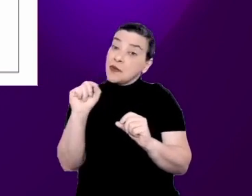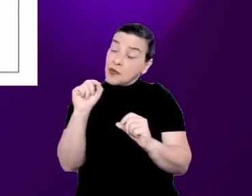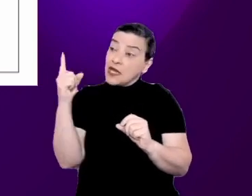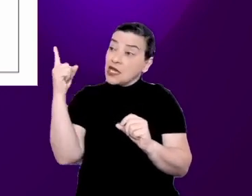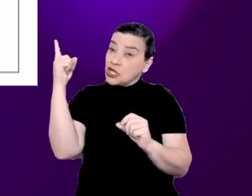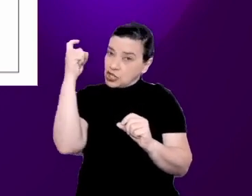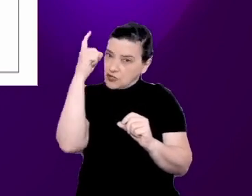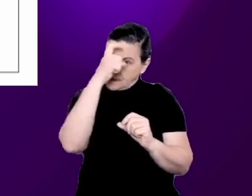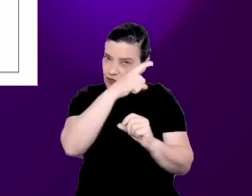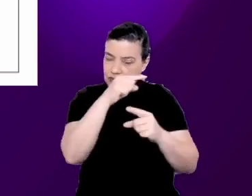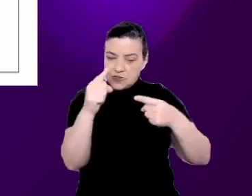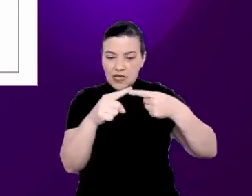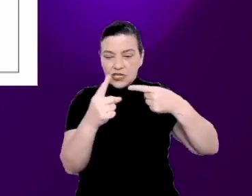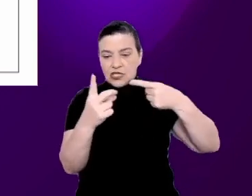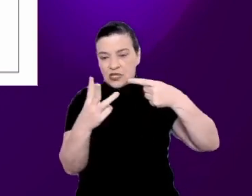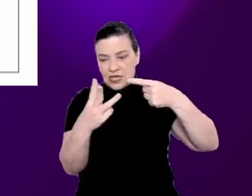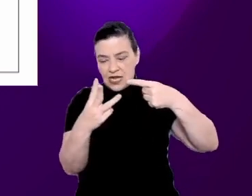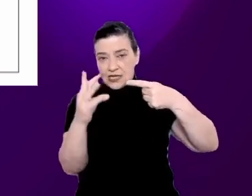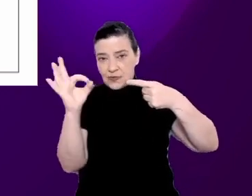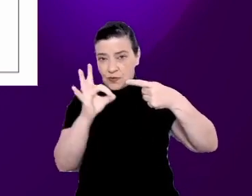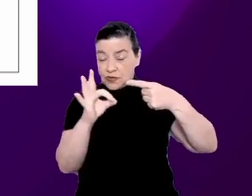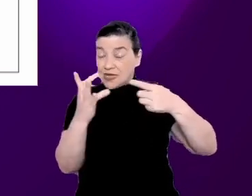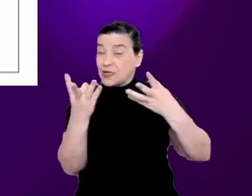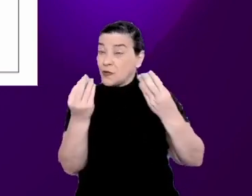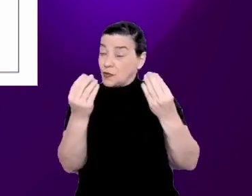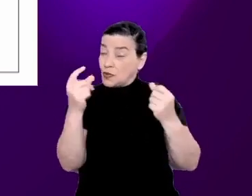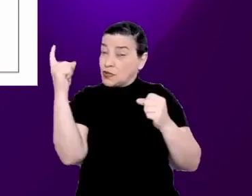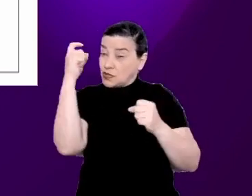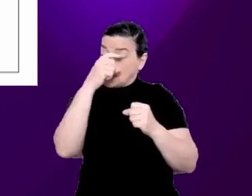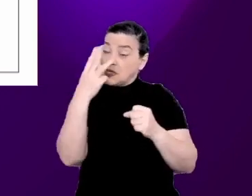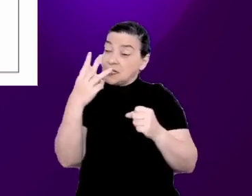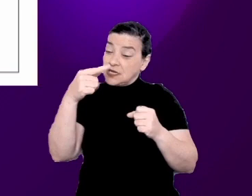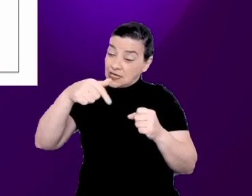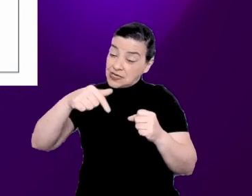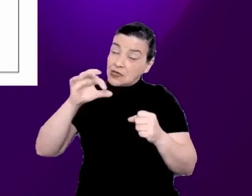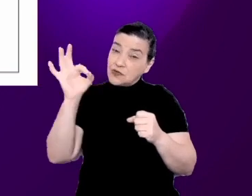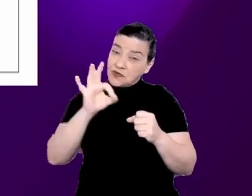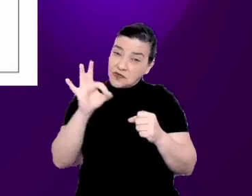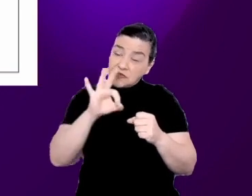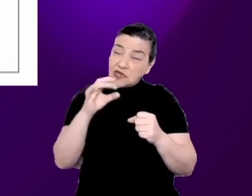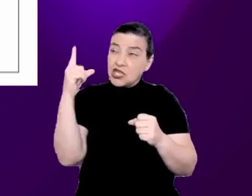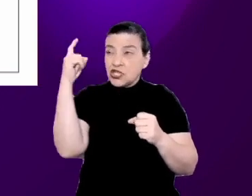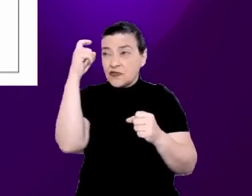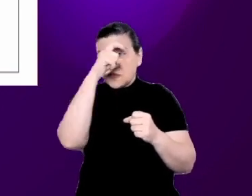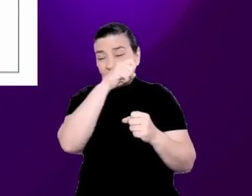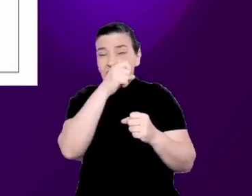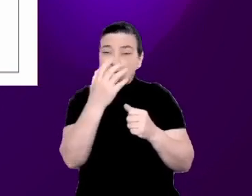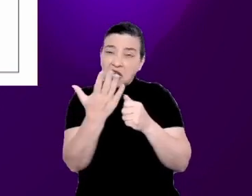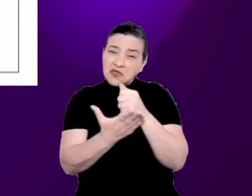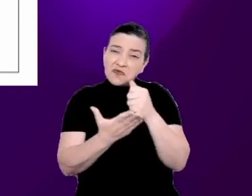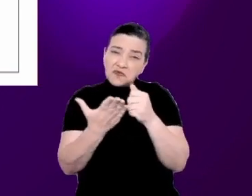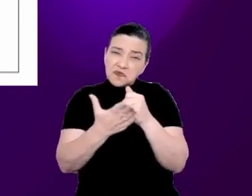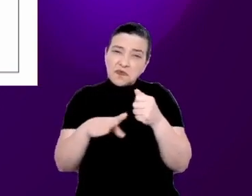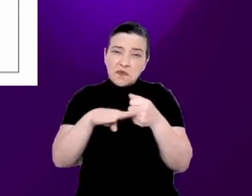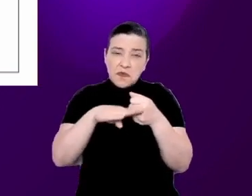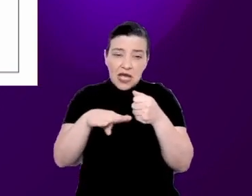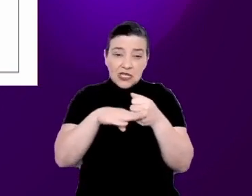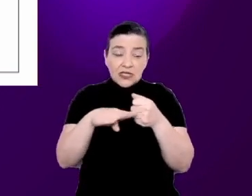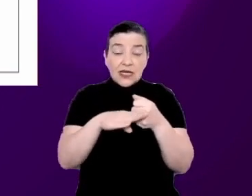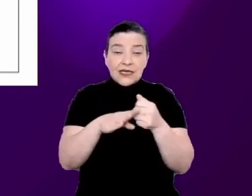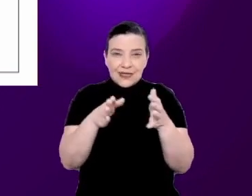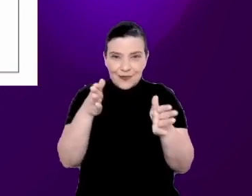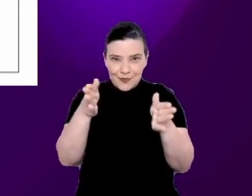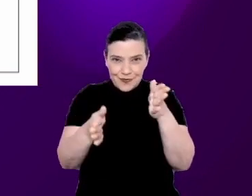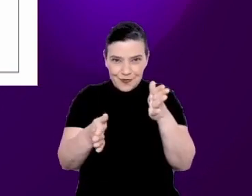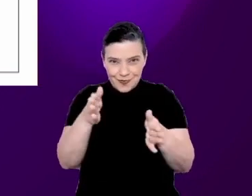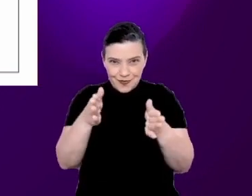dificuldade, 13% de muita dificuldade e 37% de dificuldade razoável. Ou seja, nessa etapa, nesse